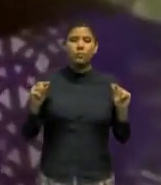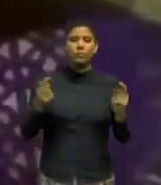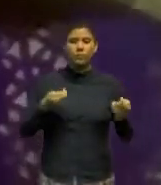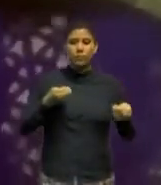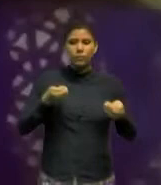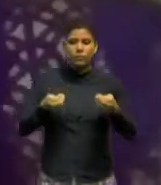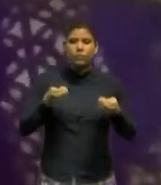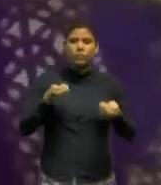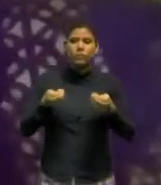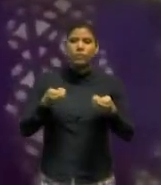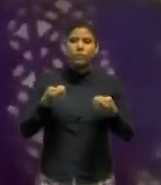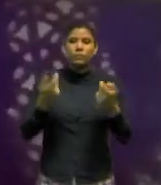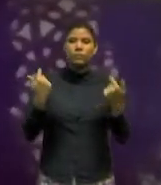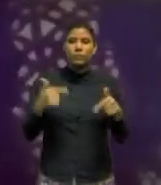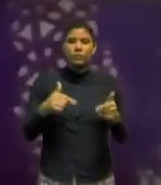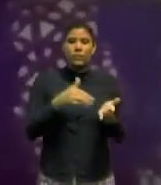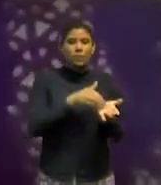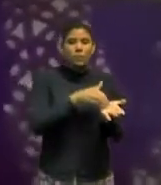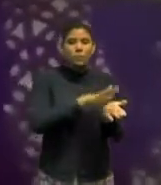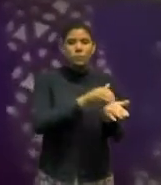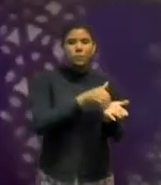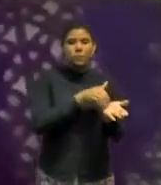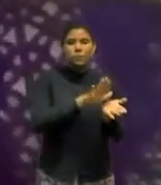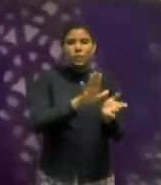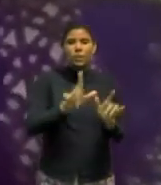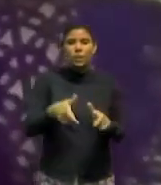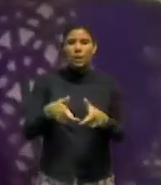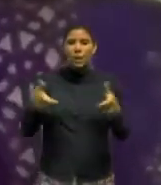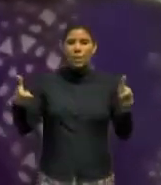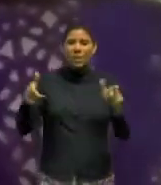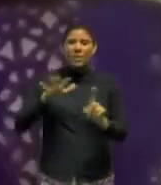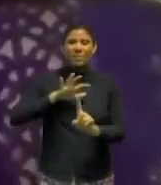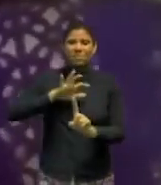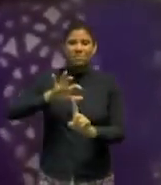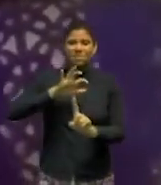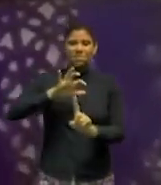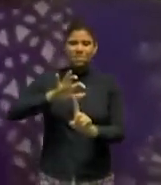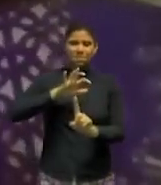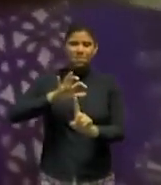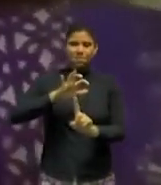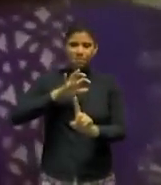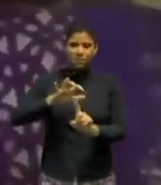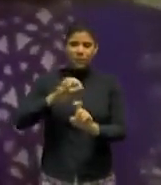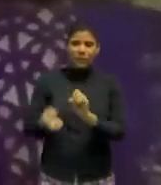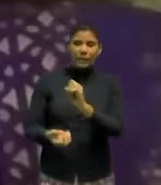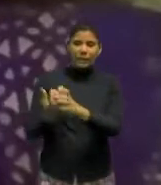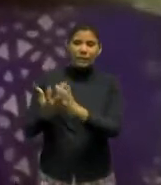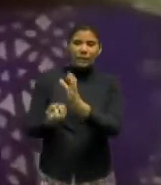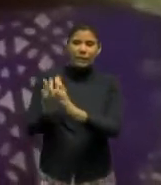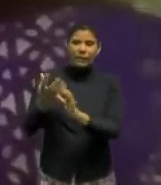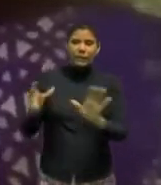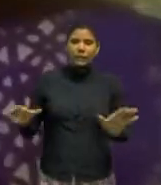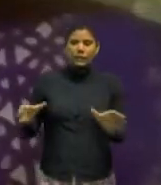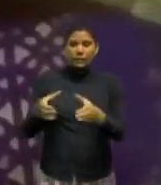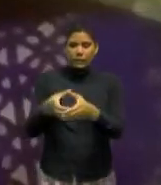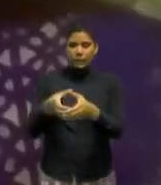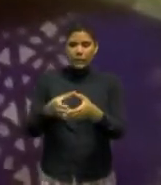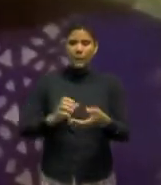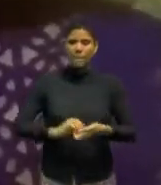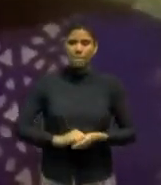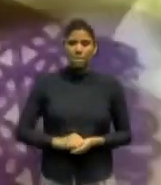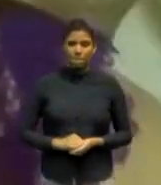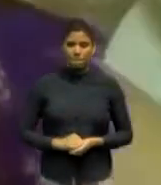empregados para fora e aumentarem a pressão da produtividade sobre os empregados que permaneceram